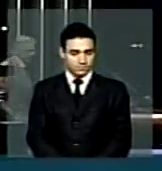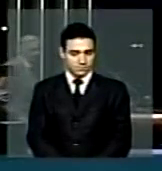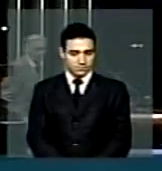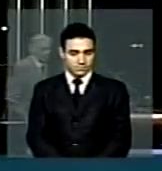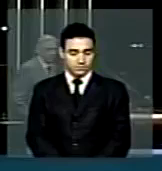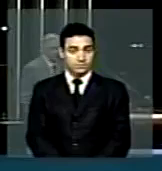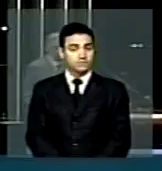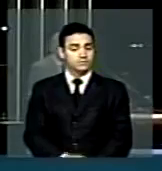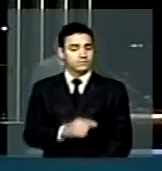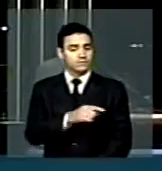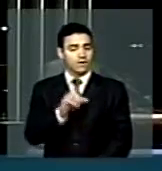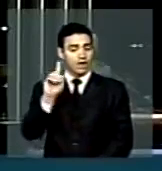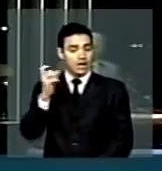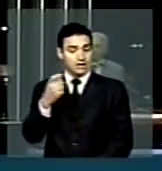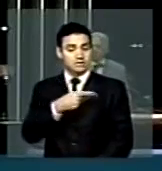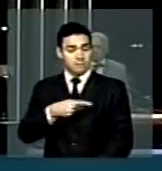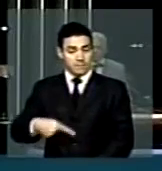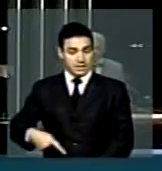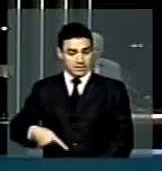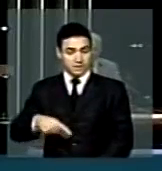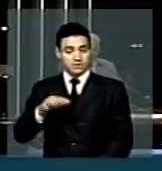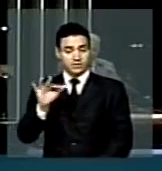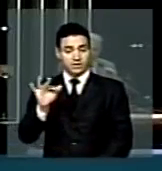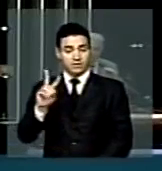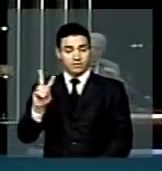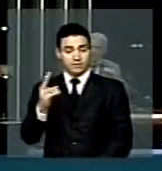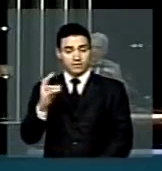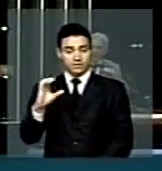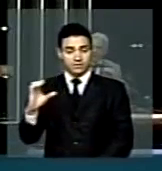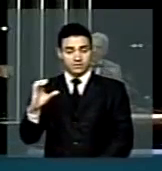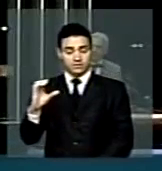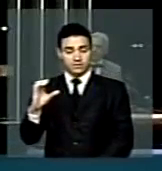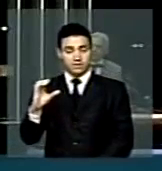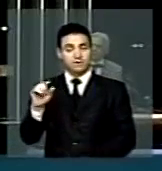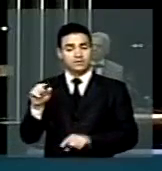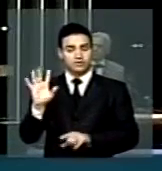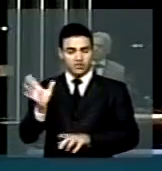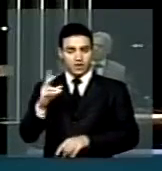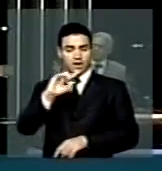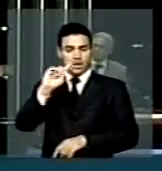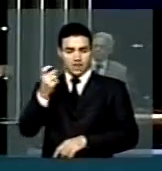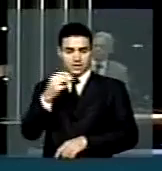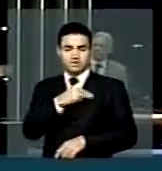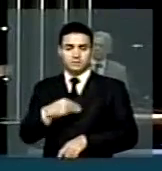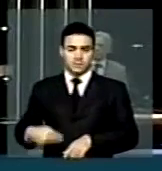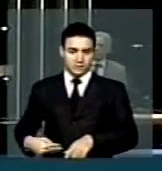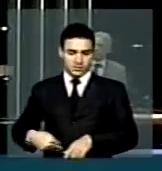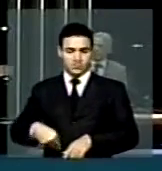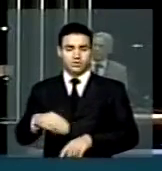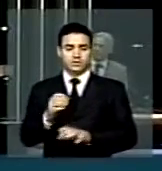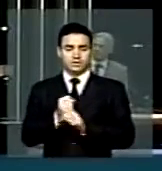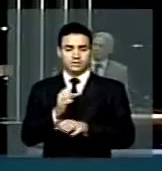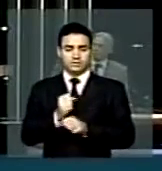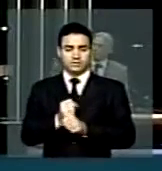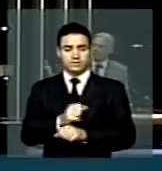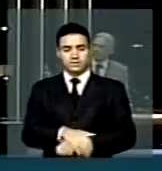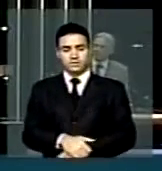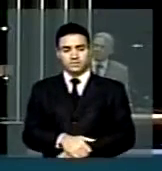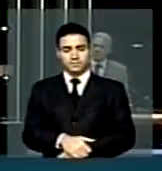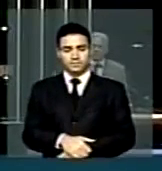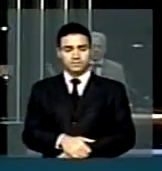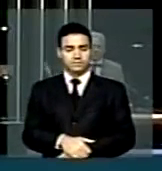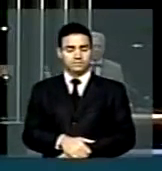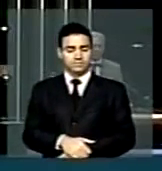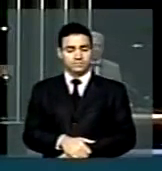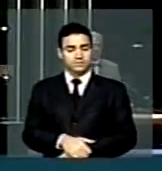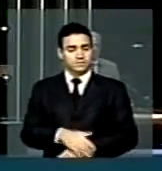O ex-presidente da República, Fernando Henrique Cardoso, Senado, foi o ministro da Fazenda à época do lançamento do Plano Real. Neves, meus companheiros